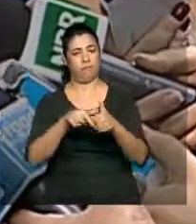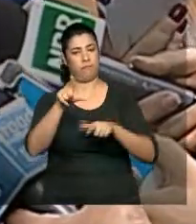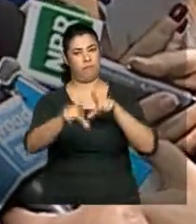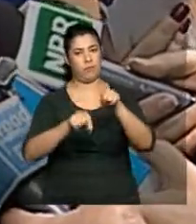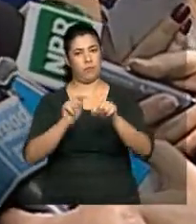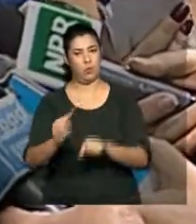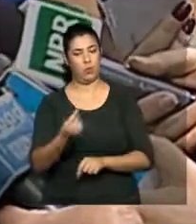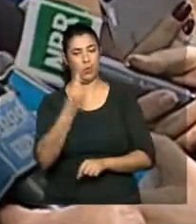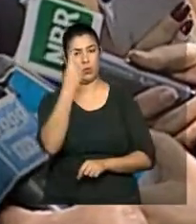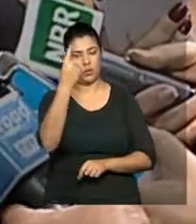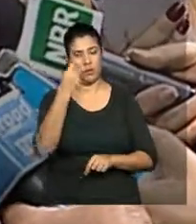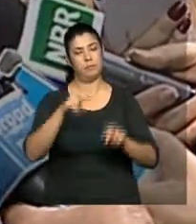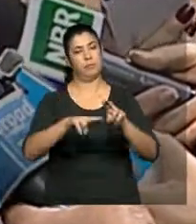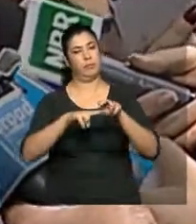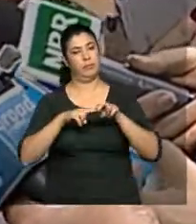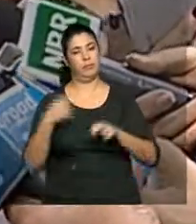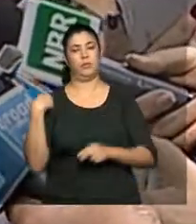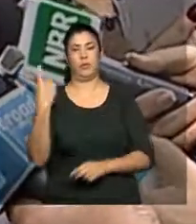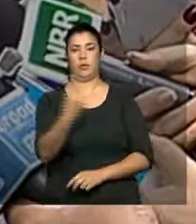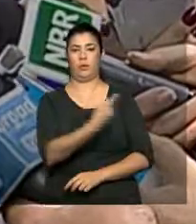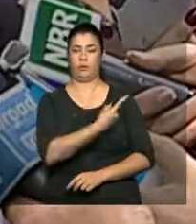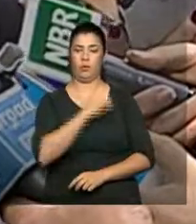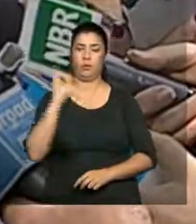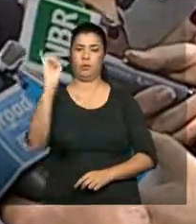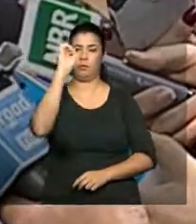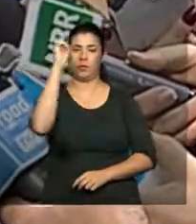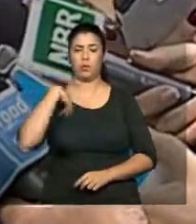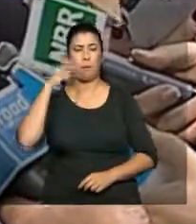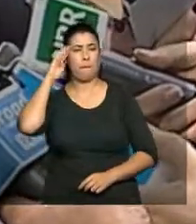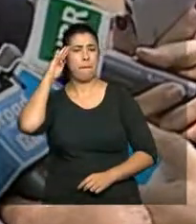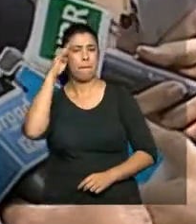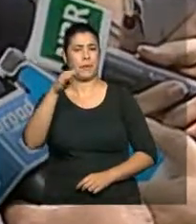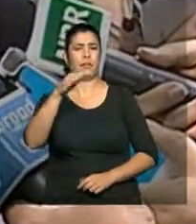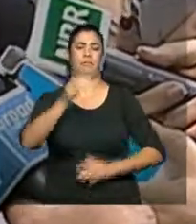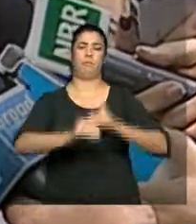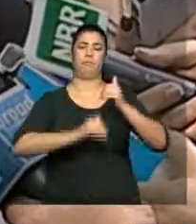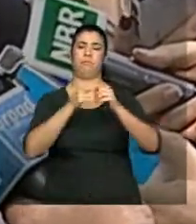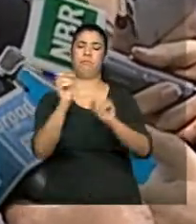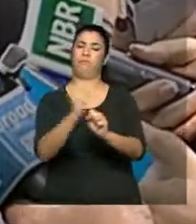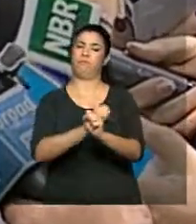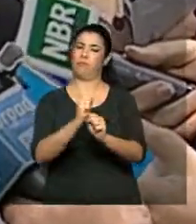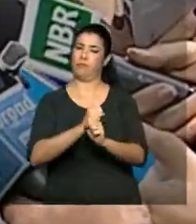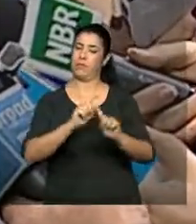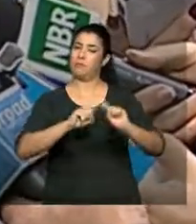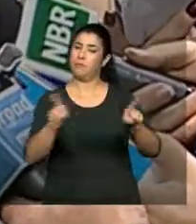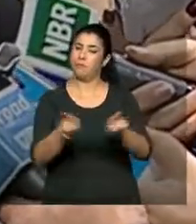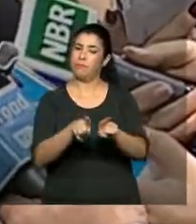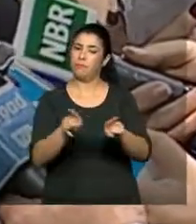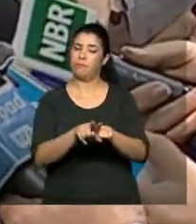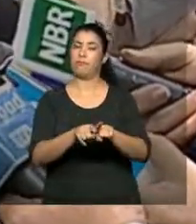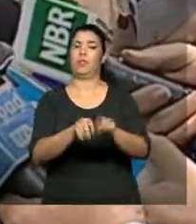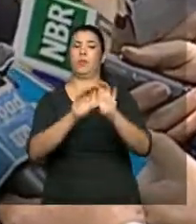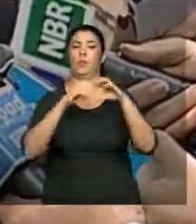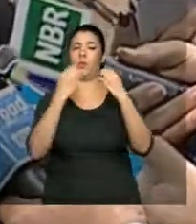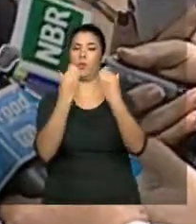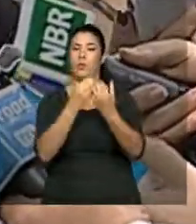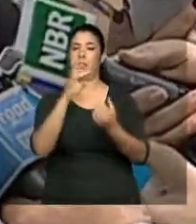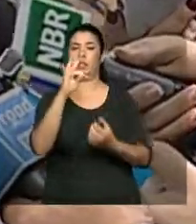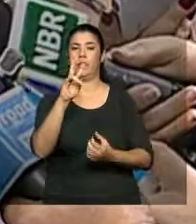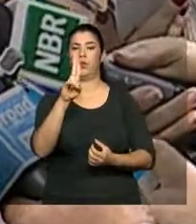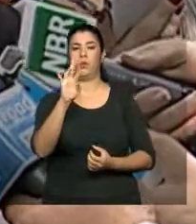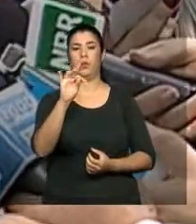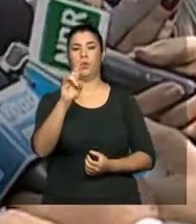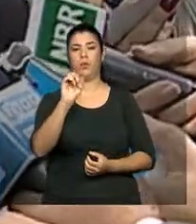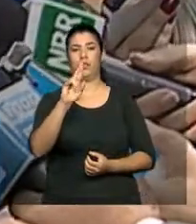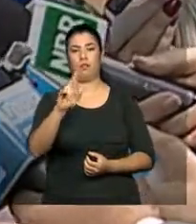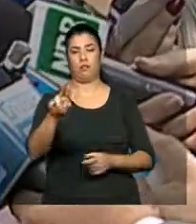escolha unificada. Então, para nós, é um dos principais desafios do ano, mas como o Conselho Tutelar é o órgão